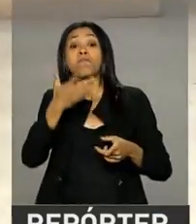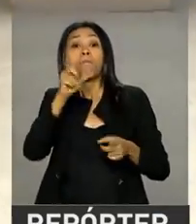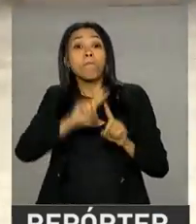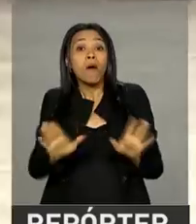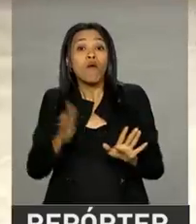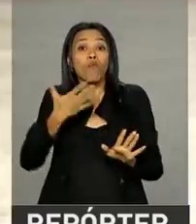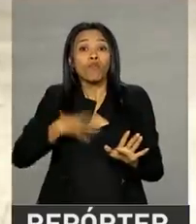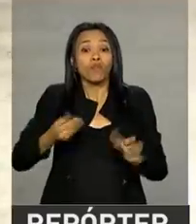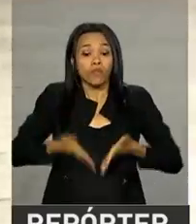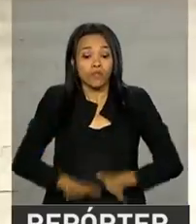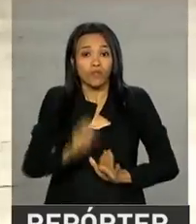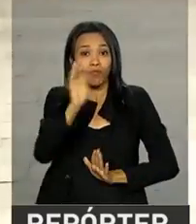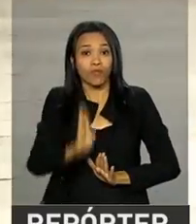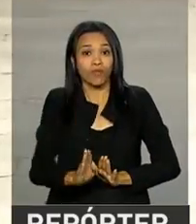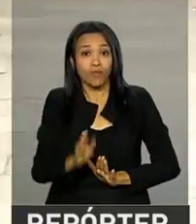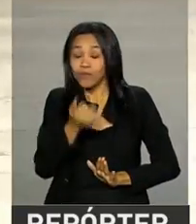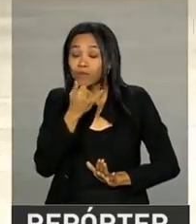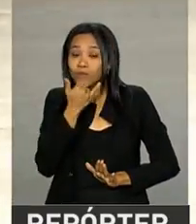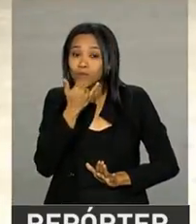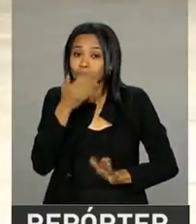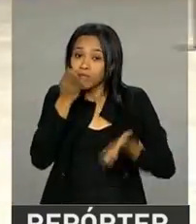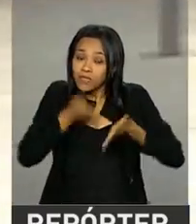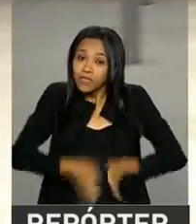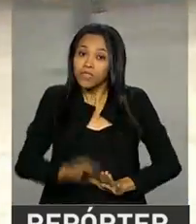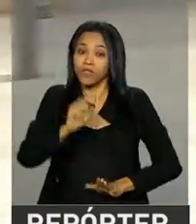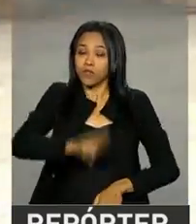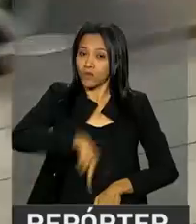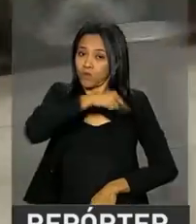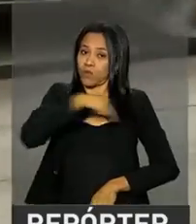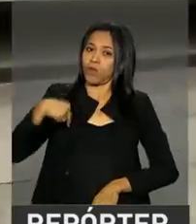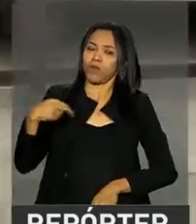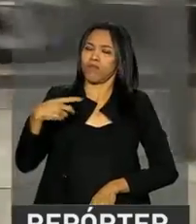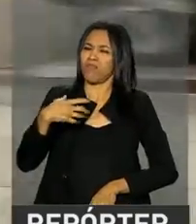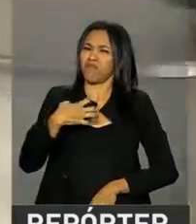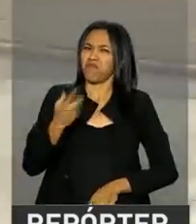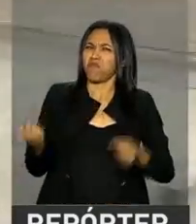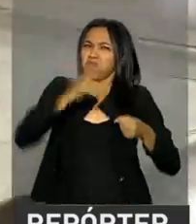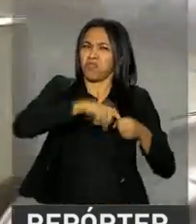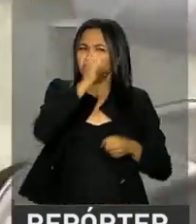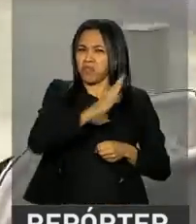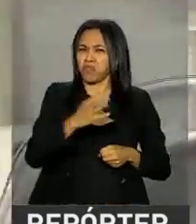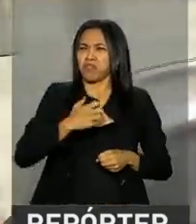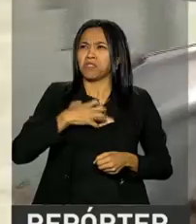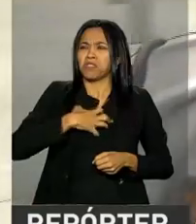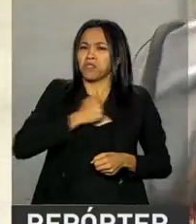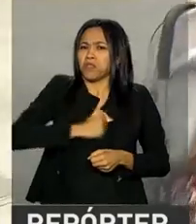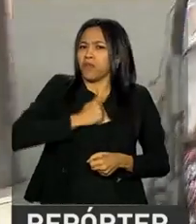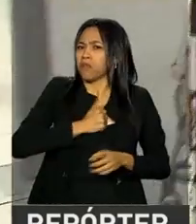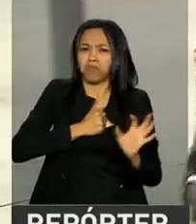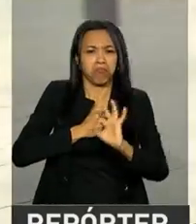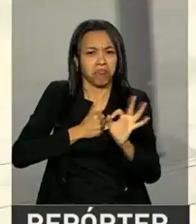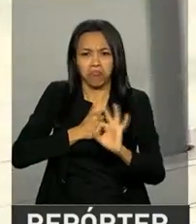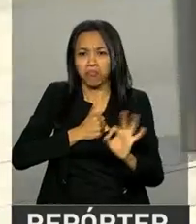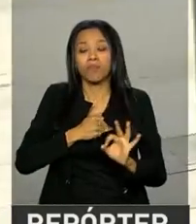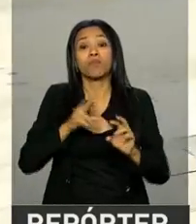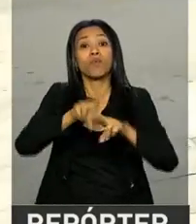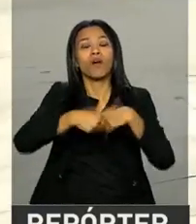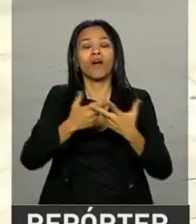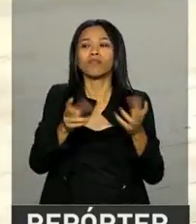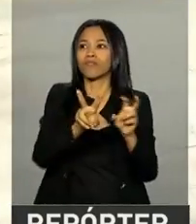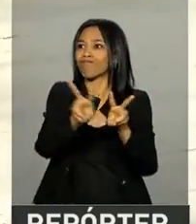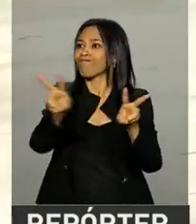país e não pense em retornar ao Brasil por mais que sinta saudade o motivo a estrutura que aqui é